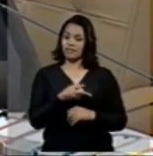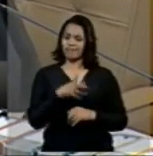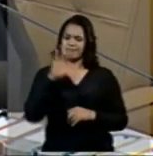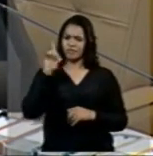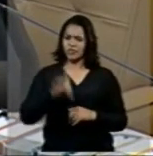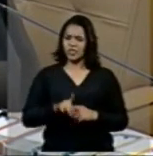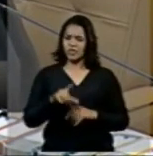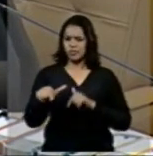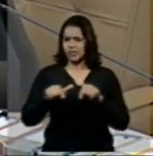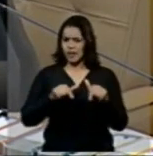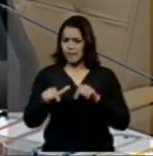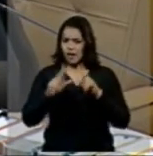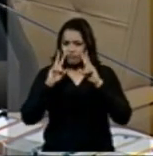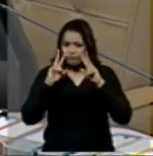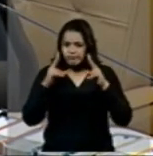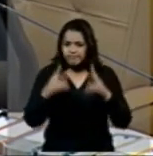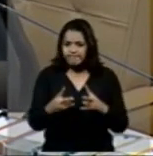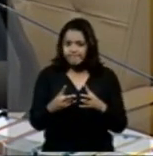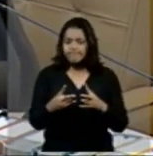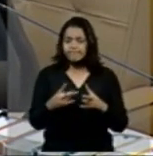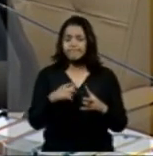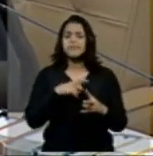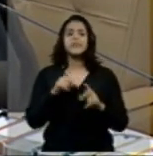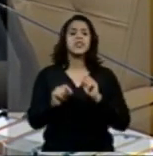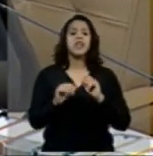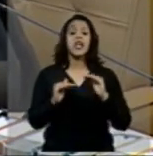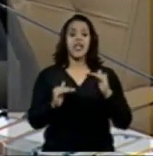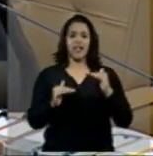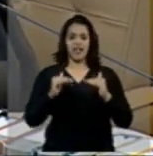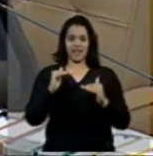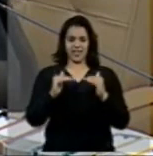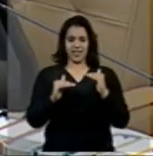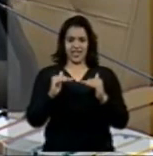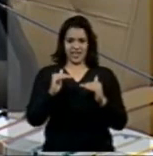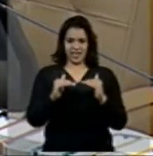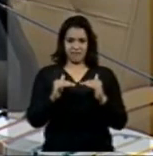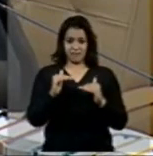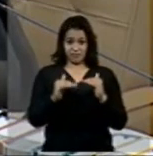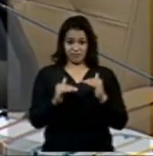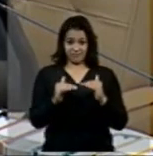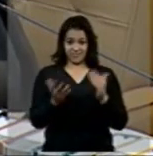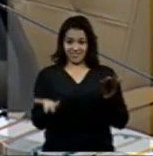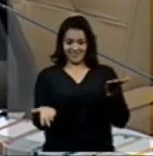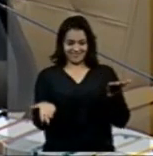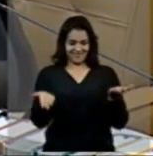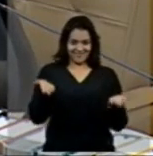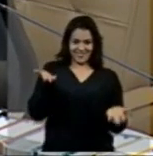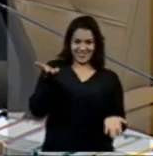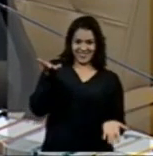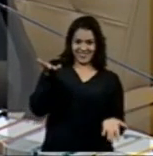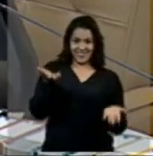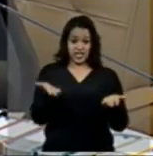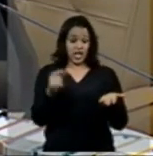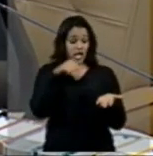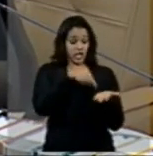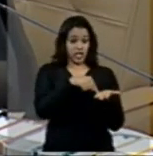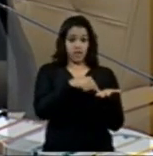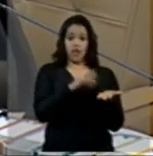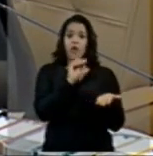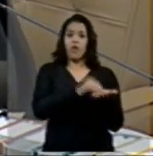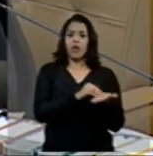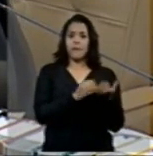o direito do trabalho visa justamente ao equilíbrio dos pratos da balança, colocando numa delas